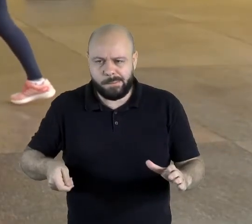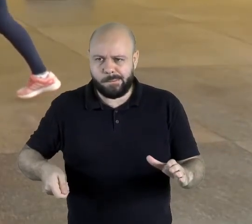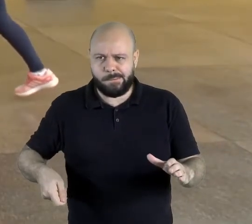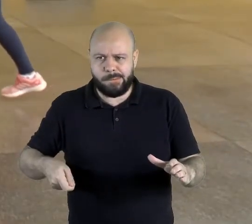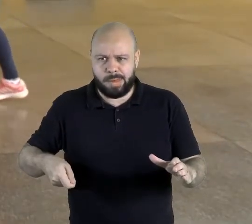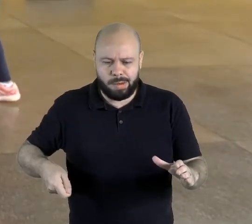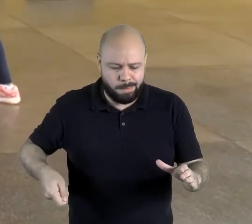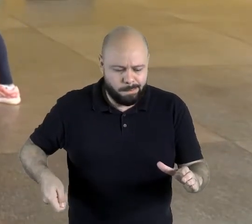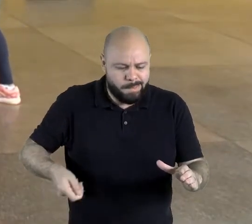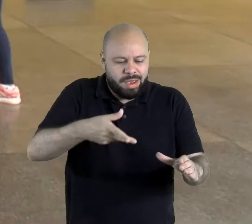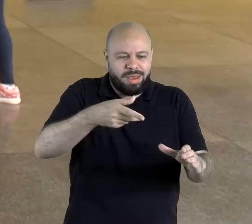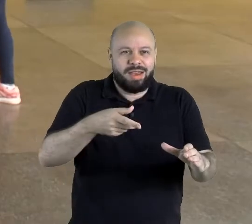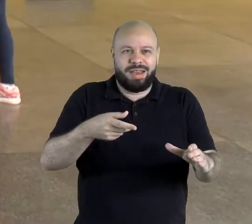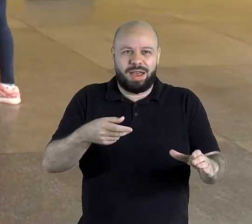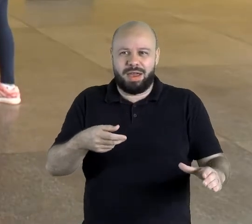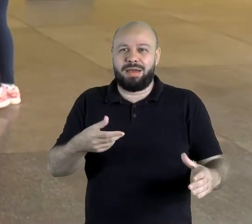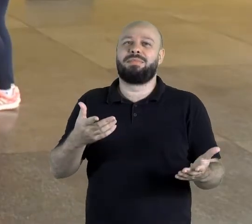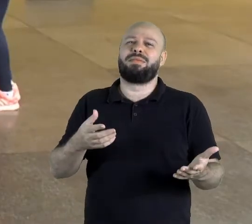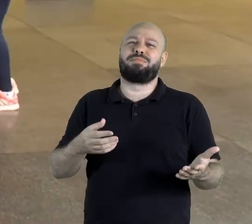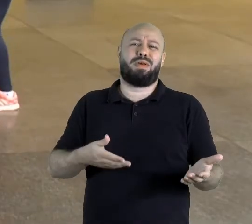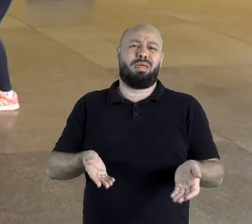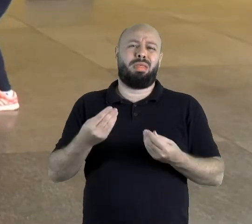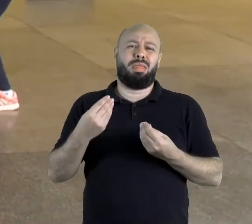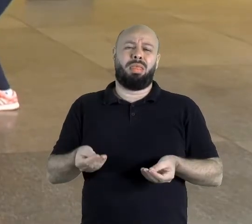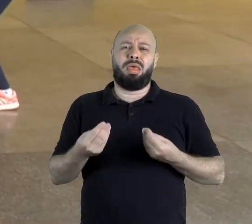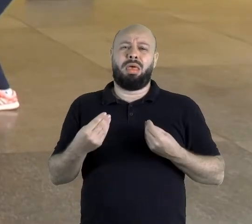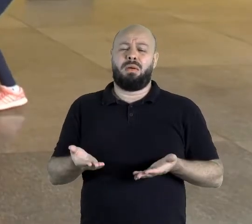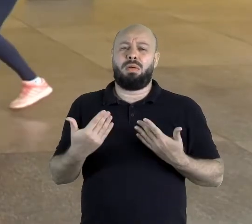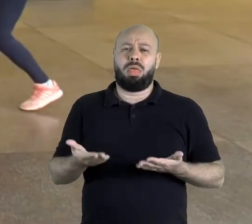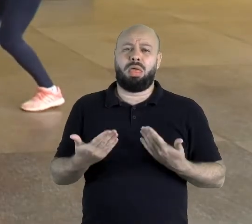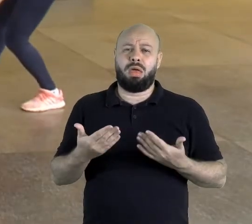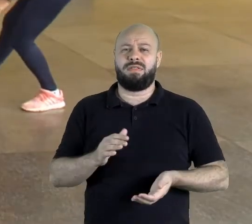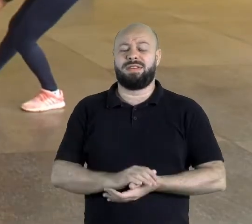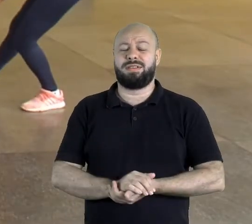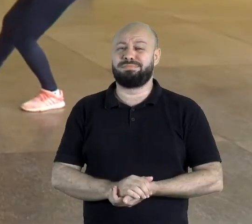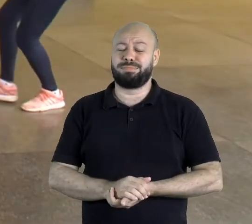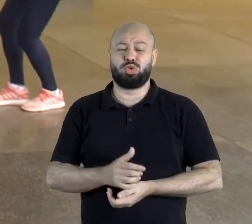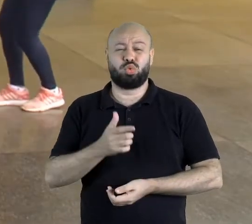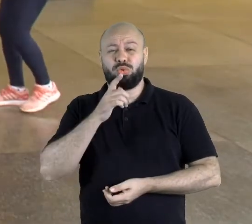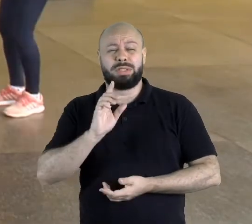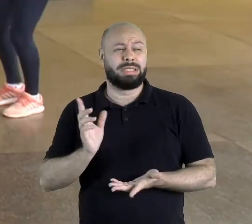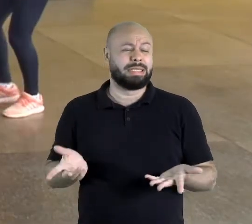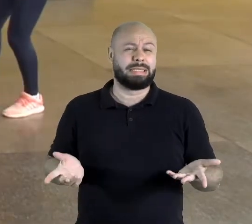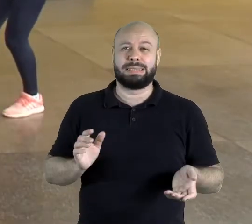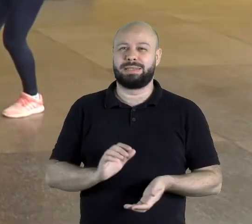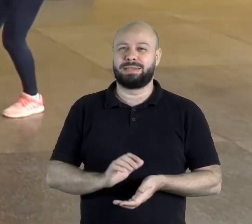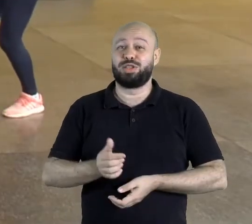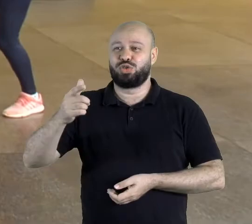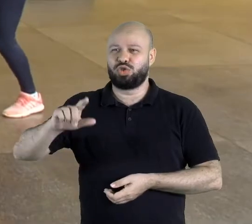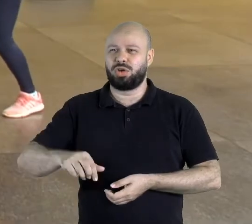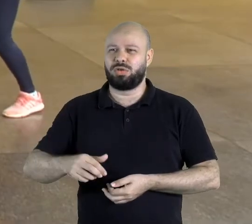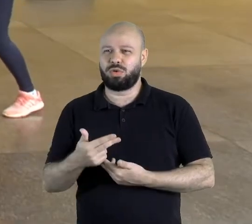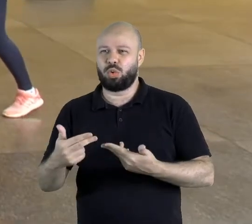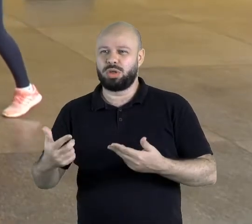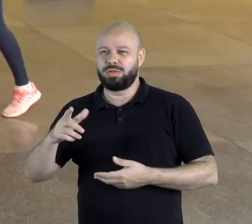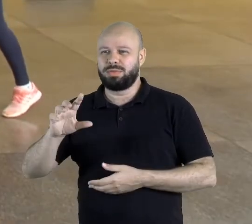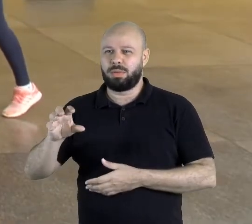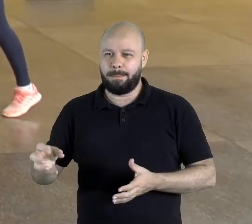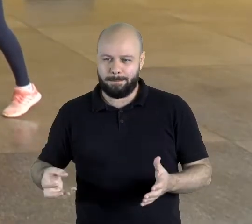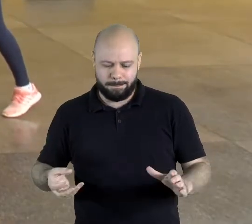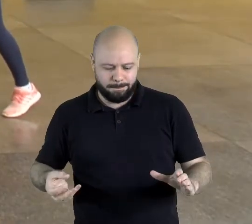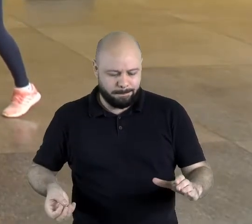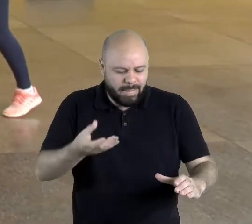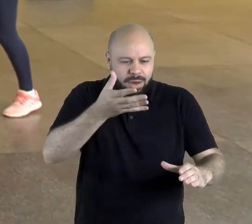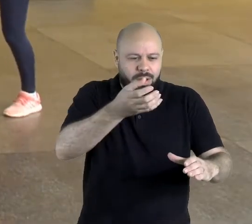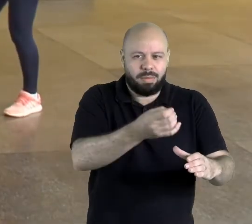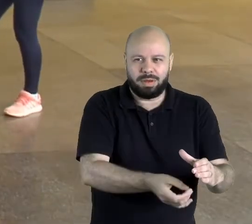lá. É leve. Não deu certo. Vamos tentar mais uma vez. Mais um objeto.